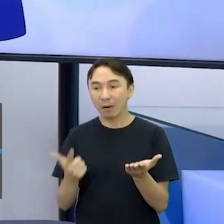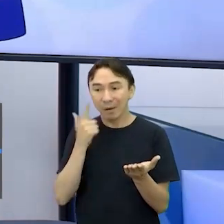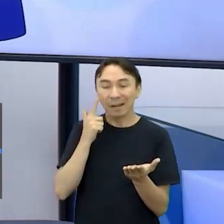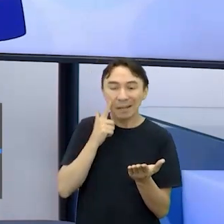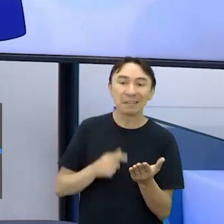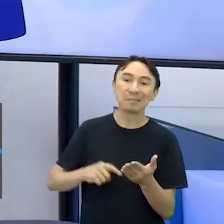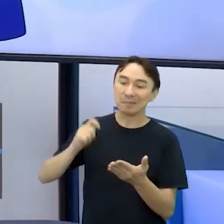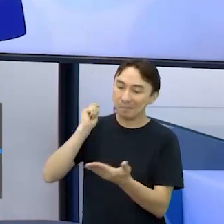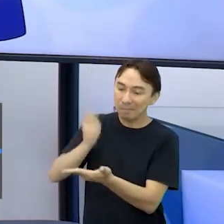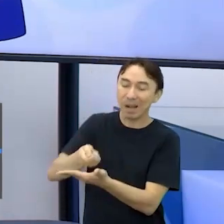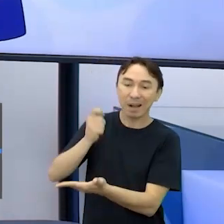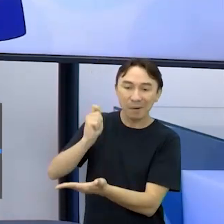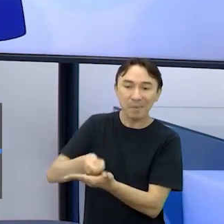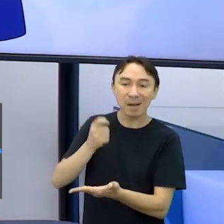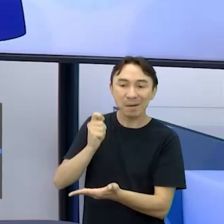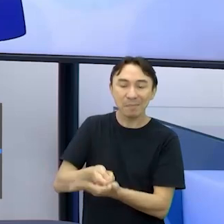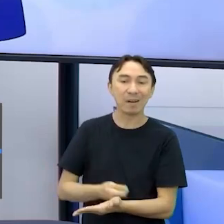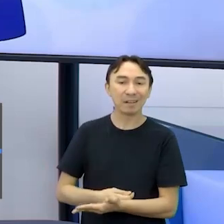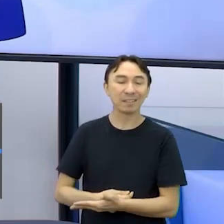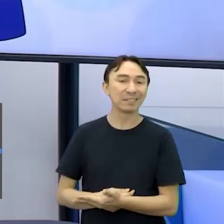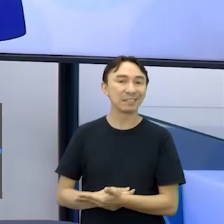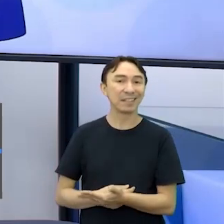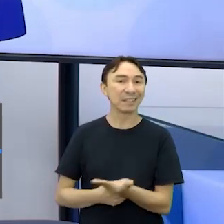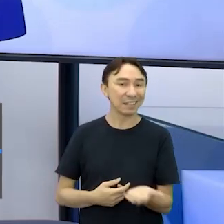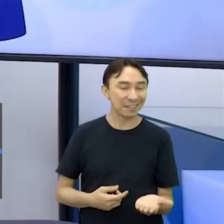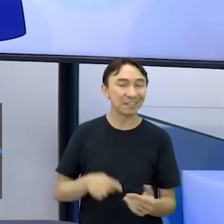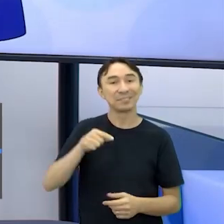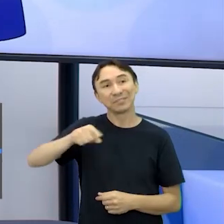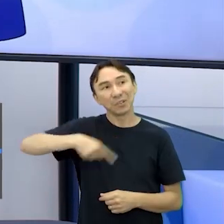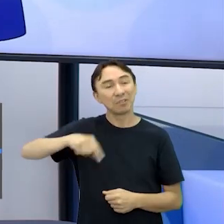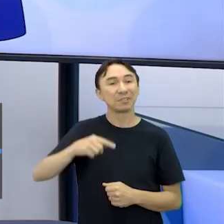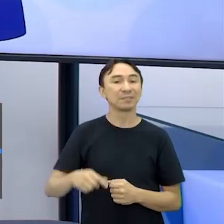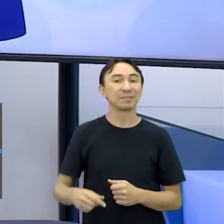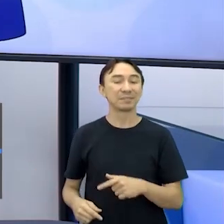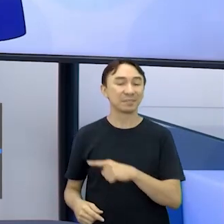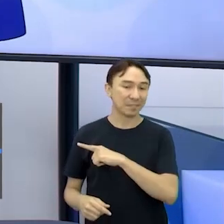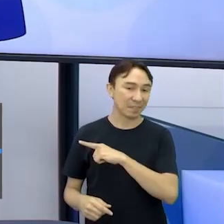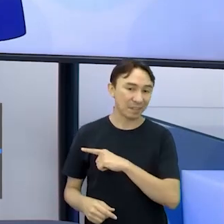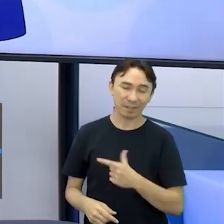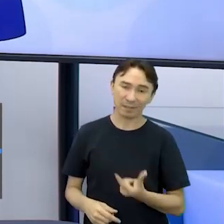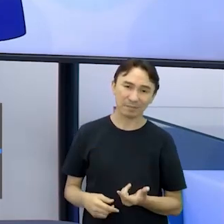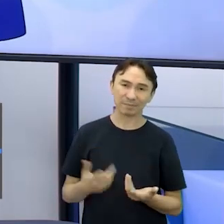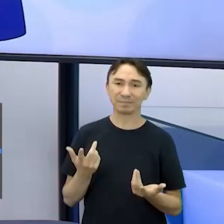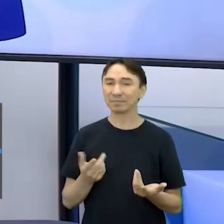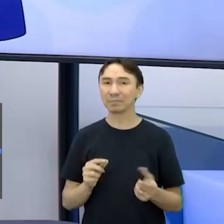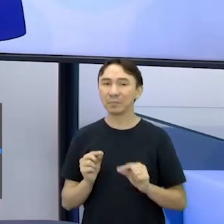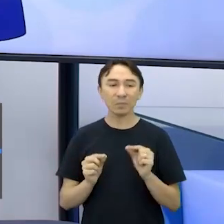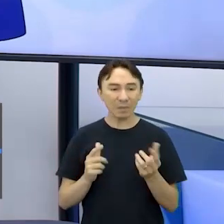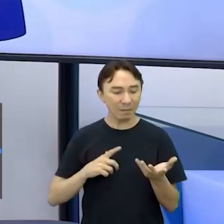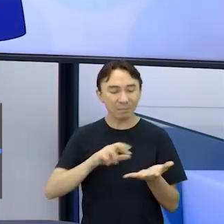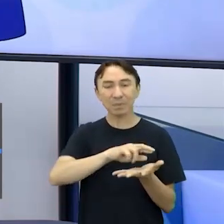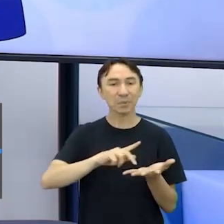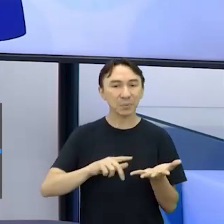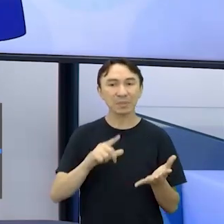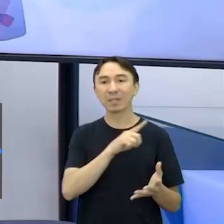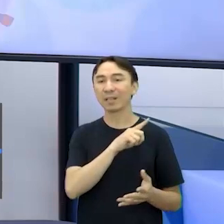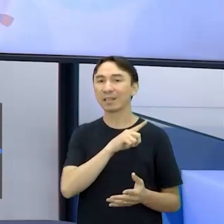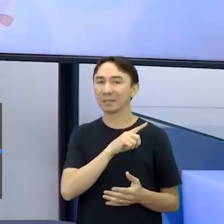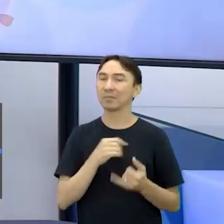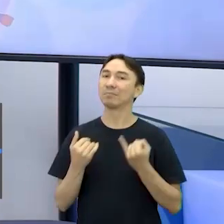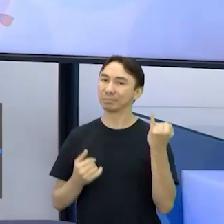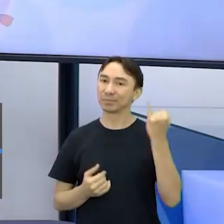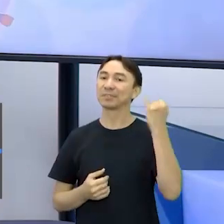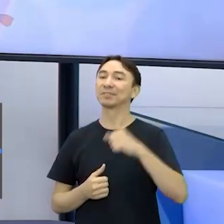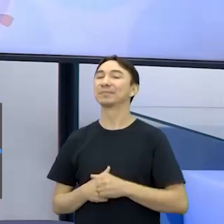temos aos canais de notícias, qual é o acesso que nós temos ao material, que material nós temos disponíveis. Isso é importante.